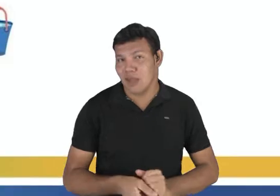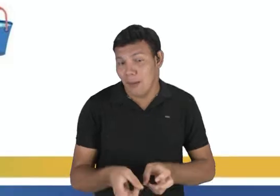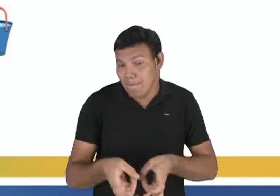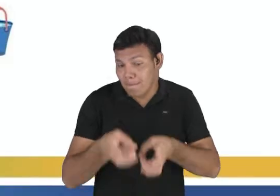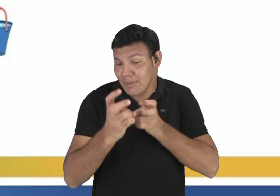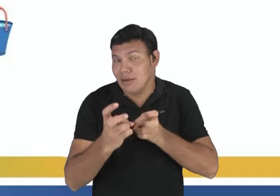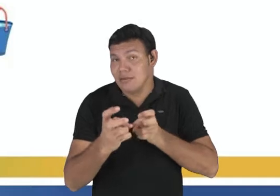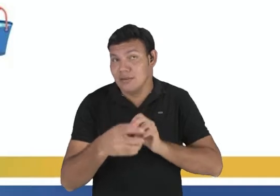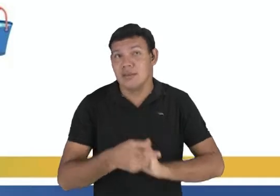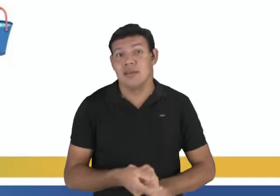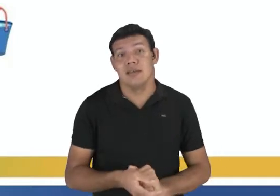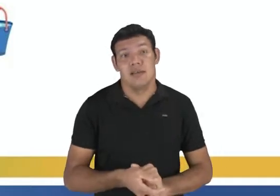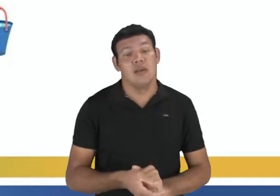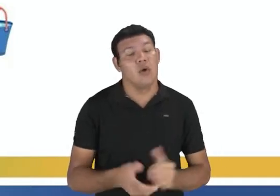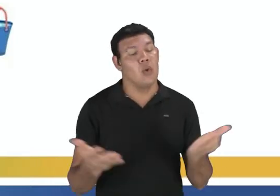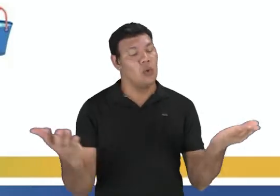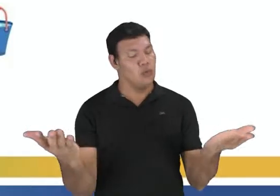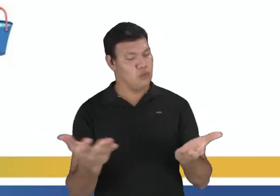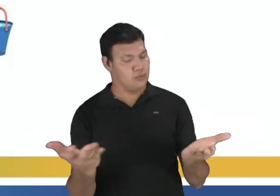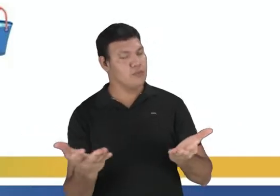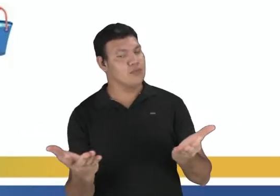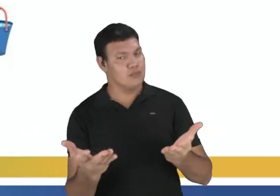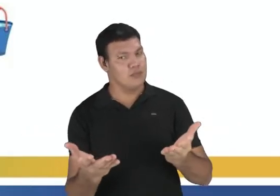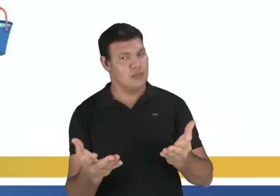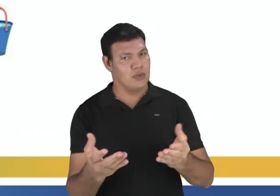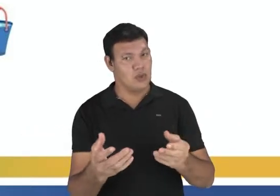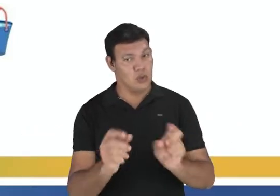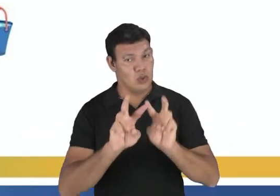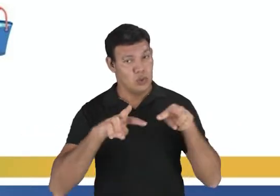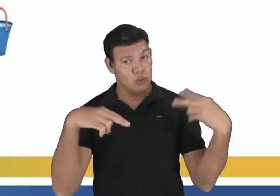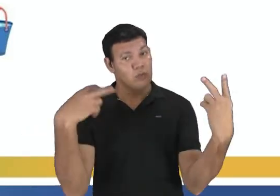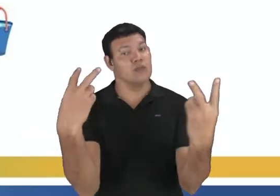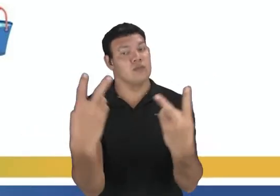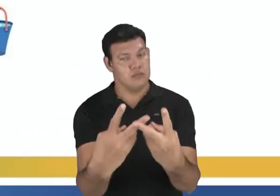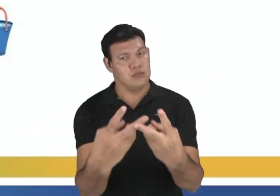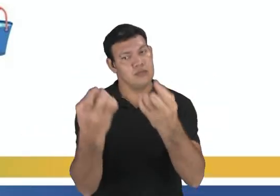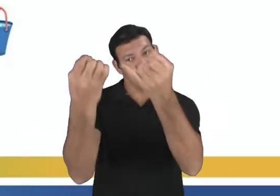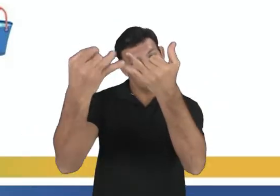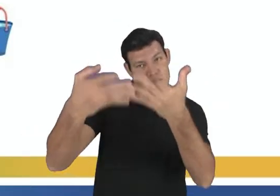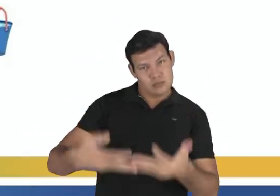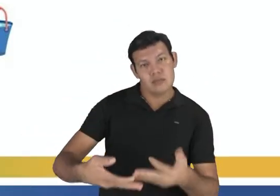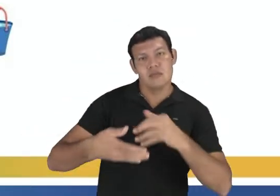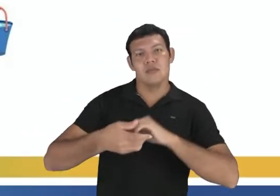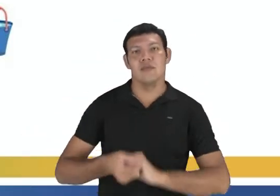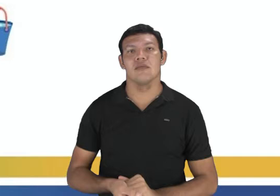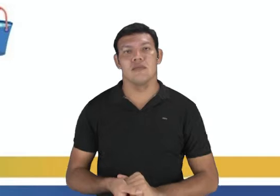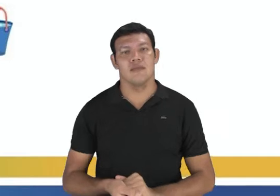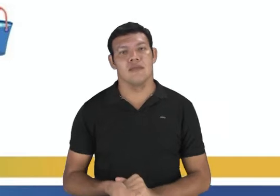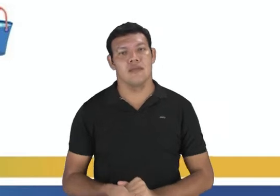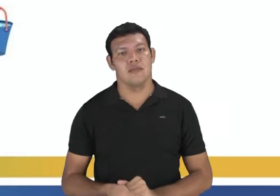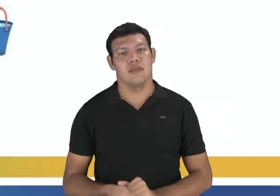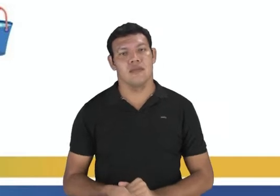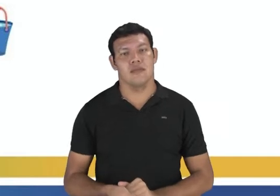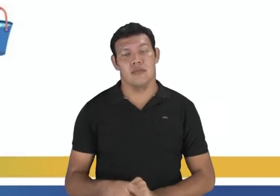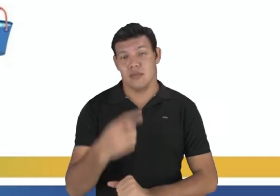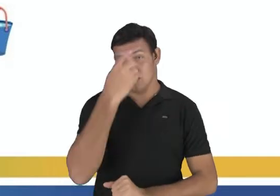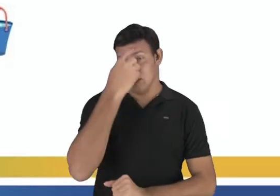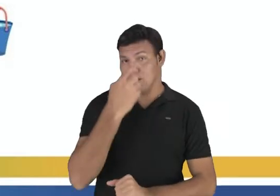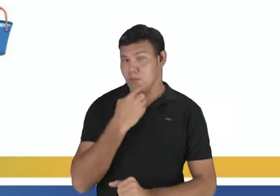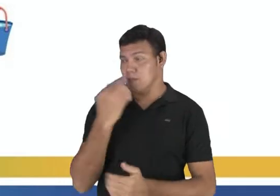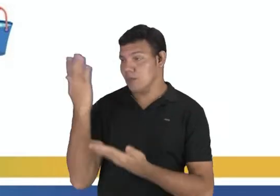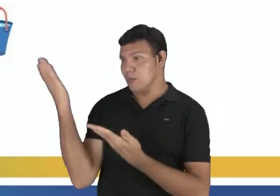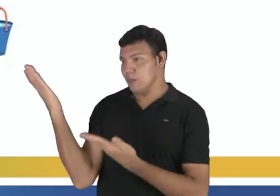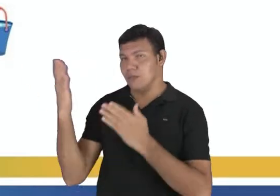Percebam também que nós vamos hoje falar também da medida de capacidade. Então para isso eu trouxe uma